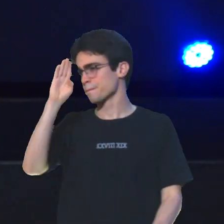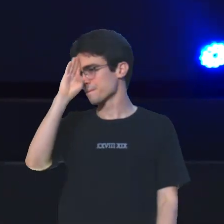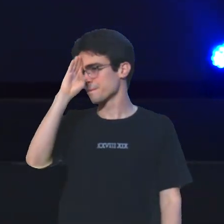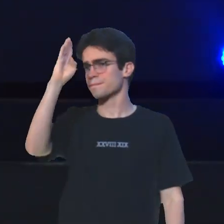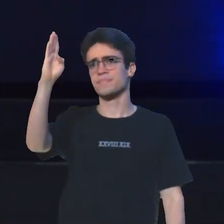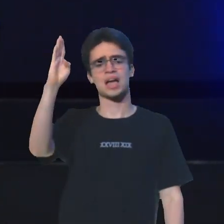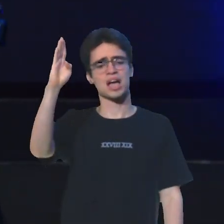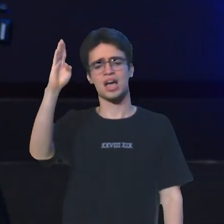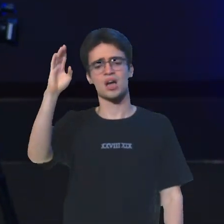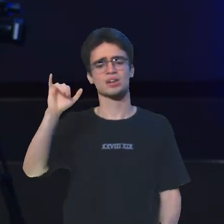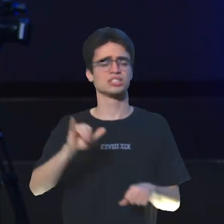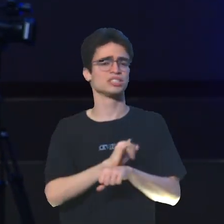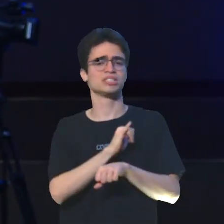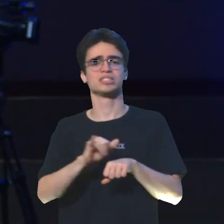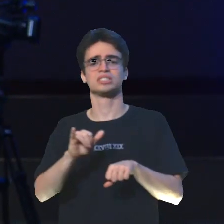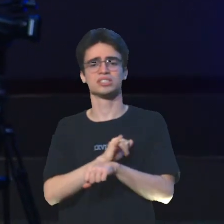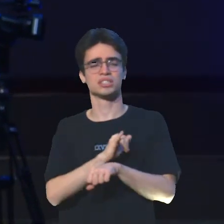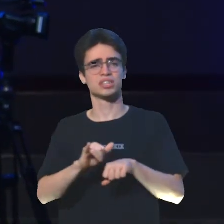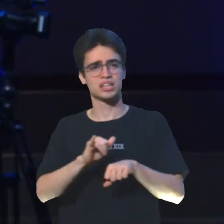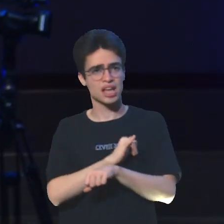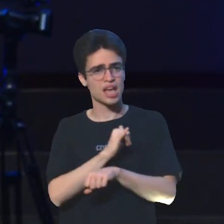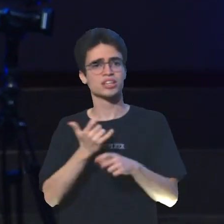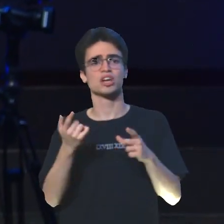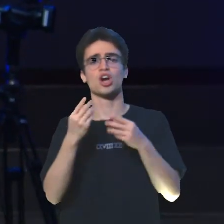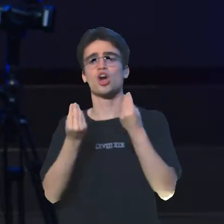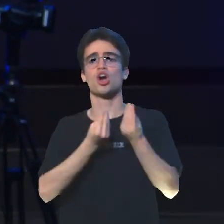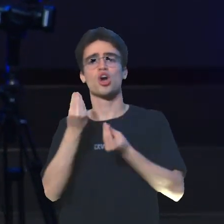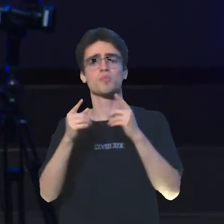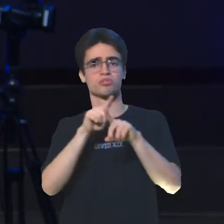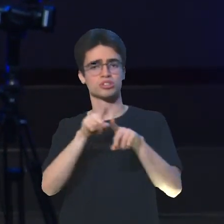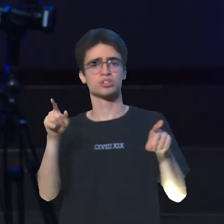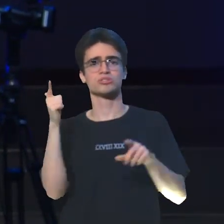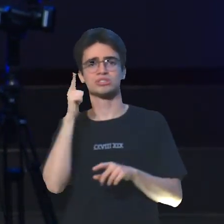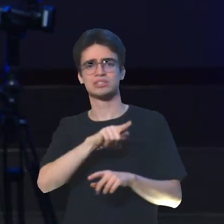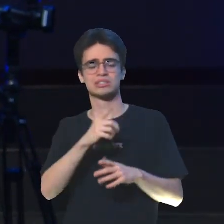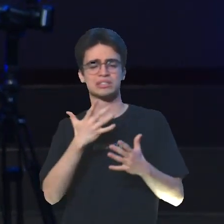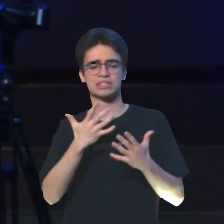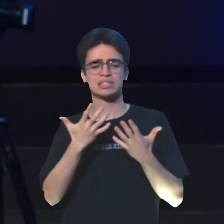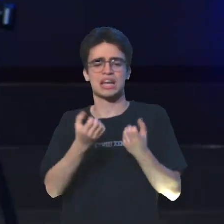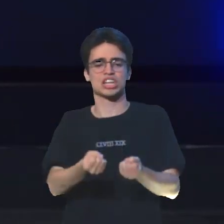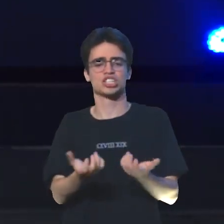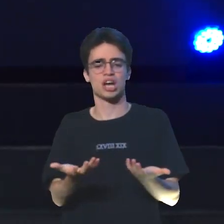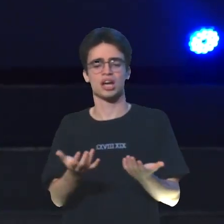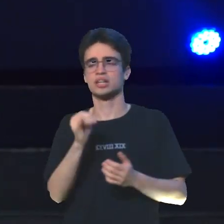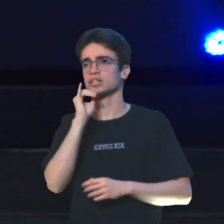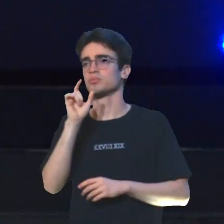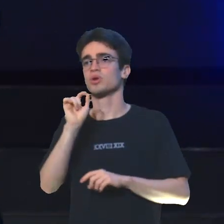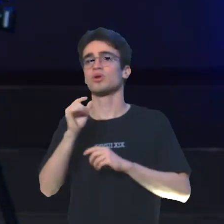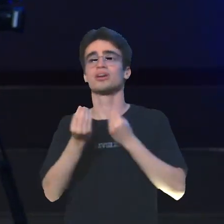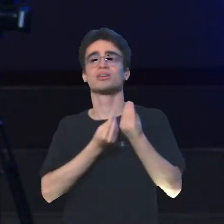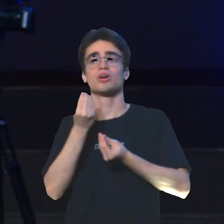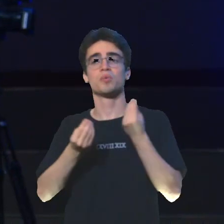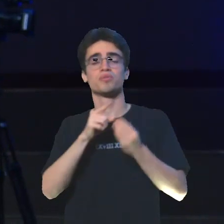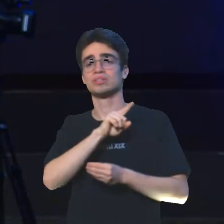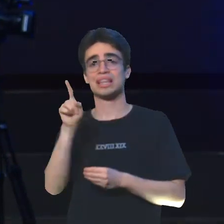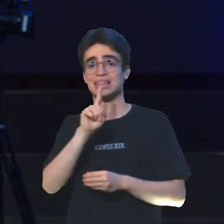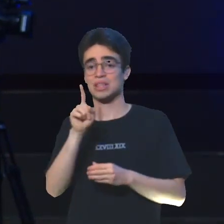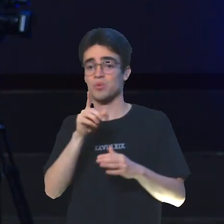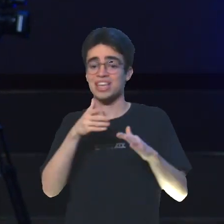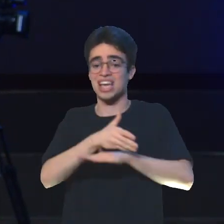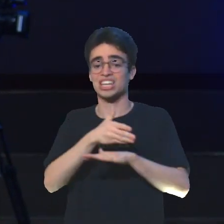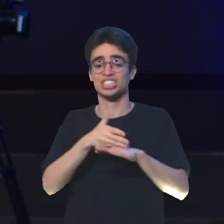principais estratégias para você engajar, ou melhor, o que fazia você não